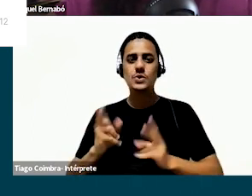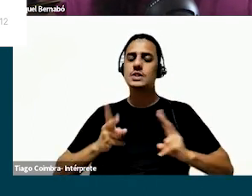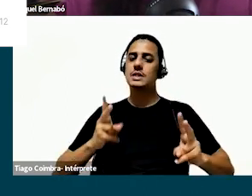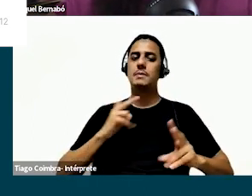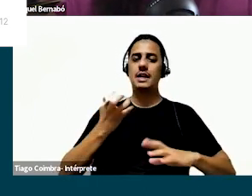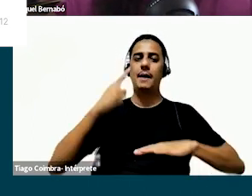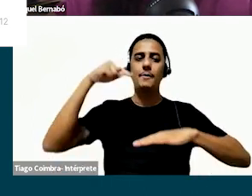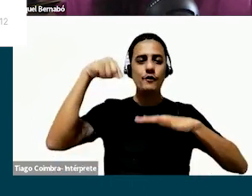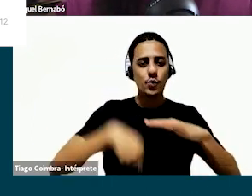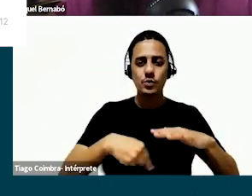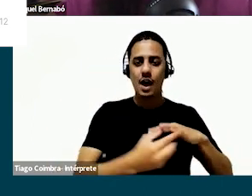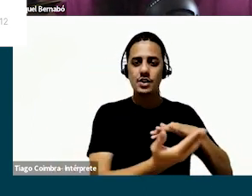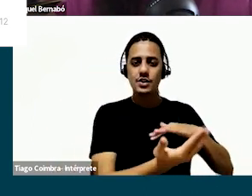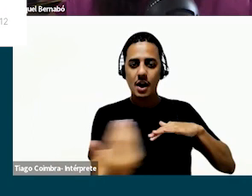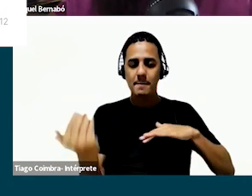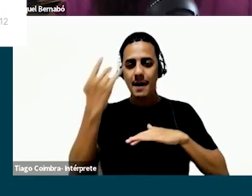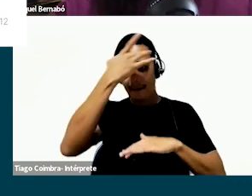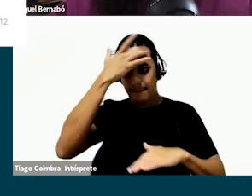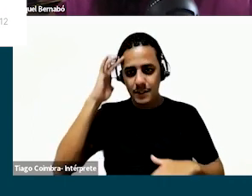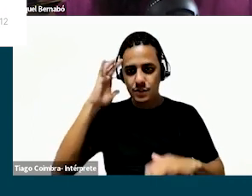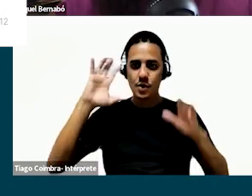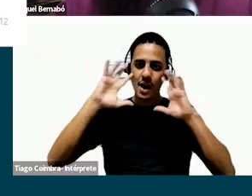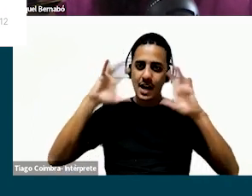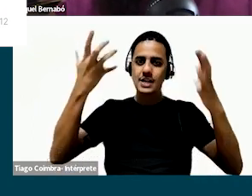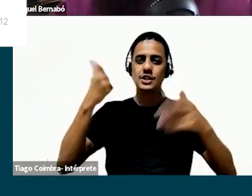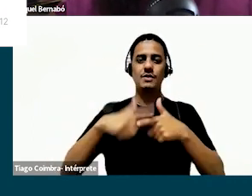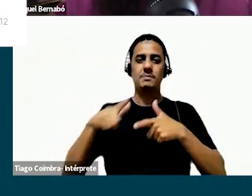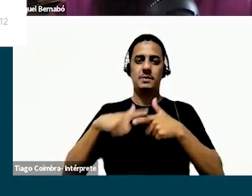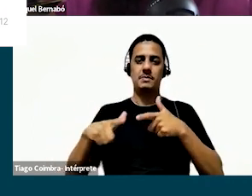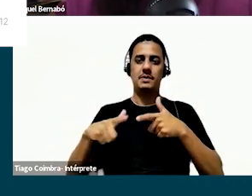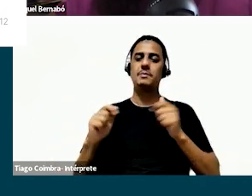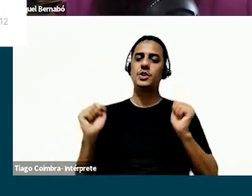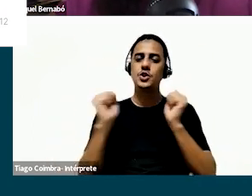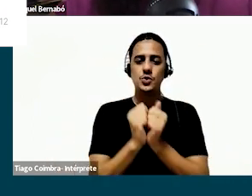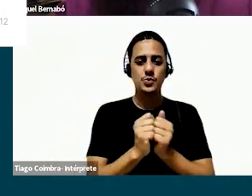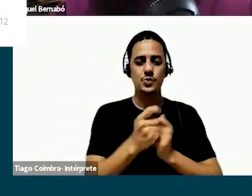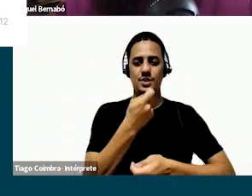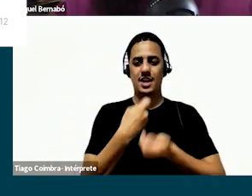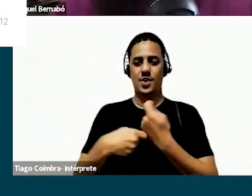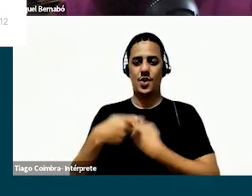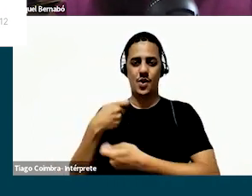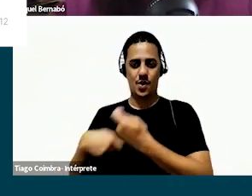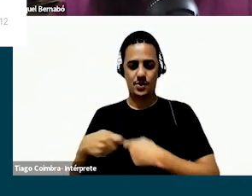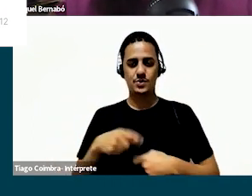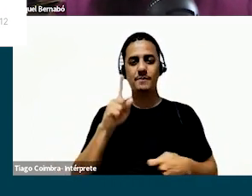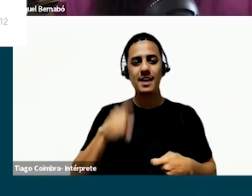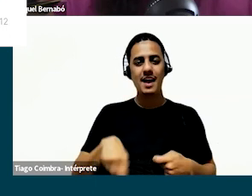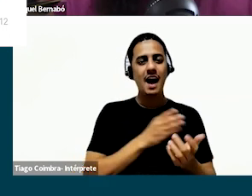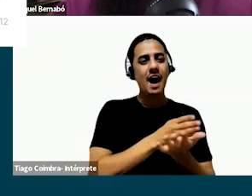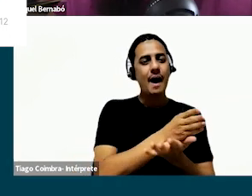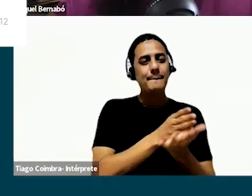intimamente ligados ali, com o ato de questionar, de aprofundar, de envolver pessoas e de resolver problemas de experiências através de oportunidades de